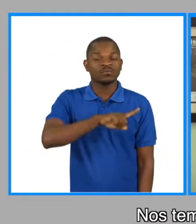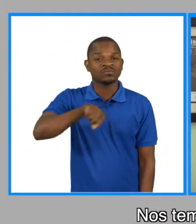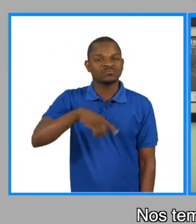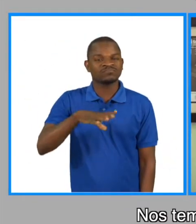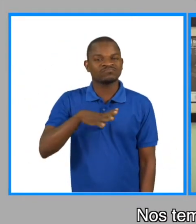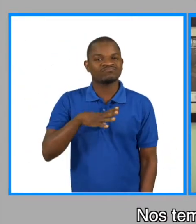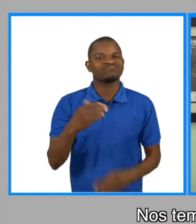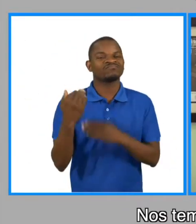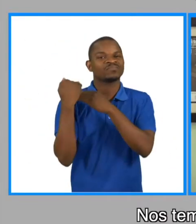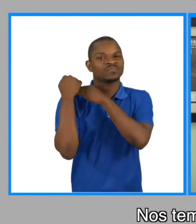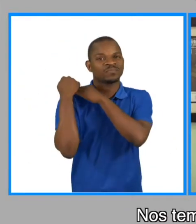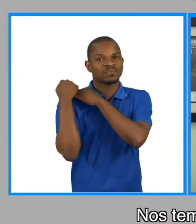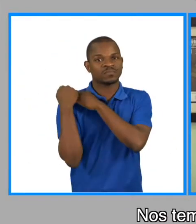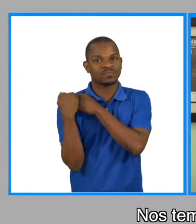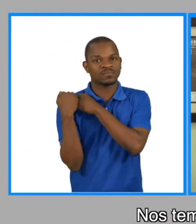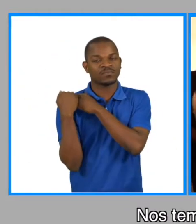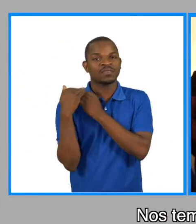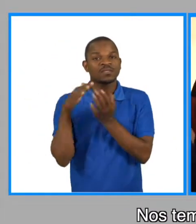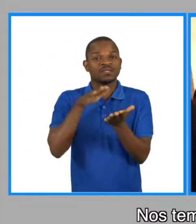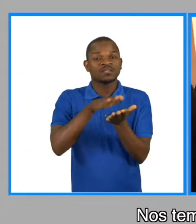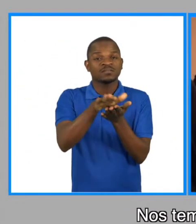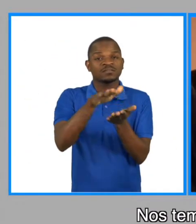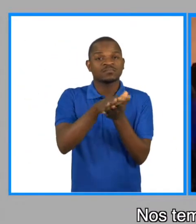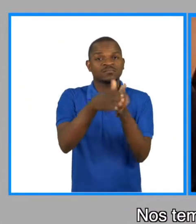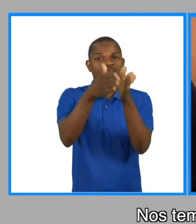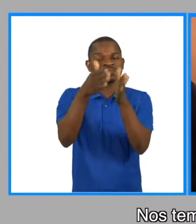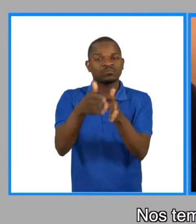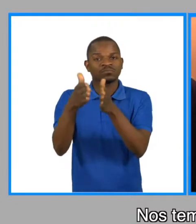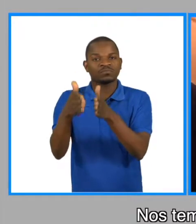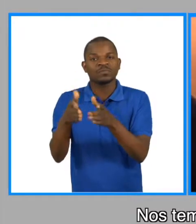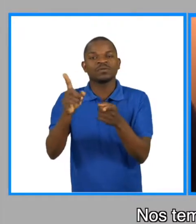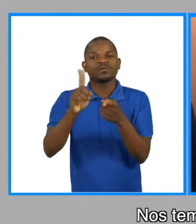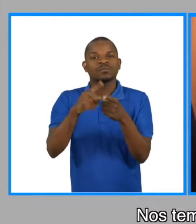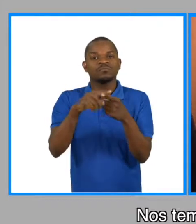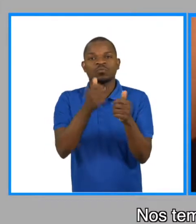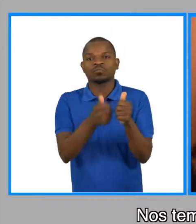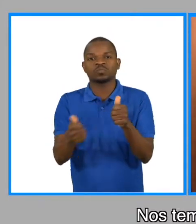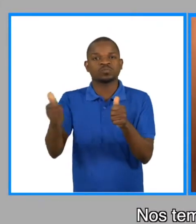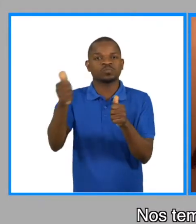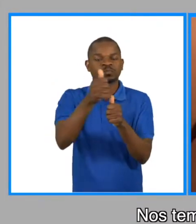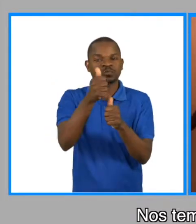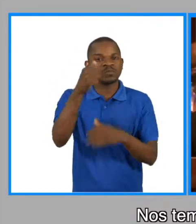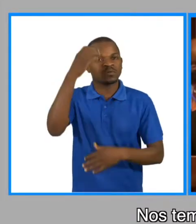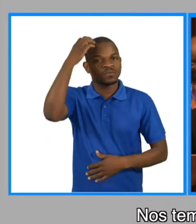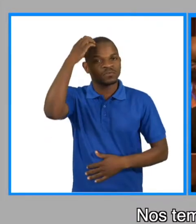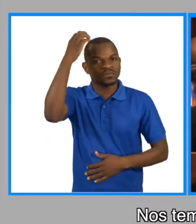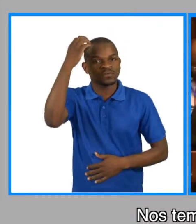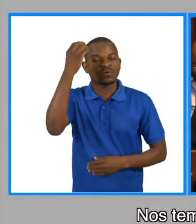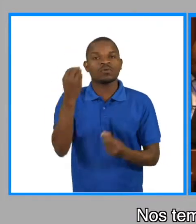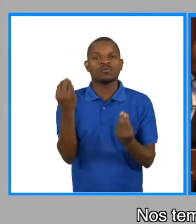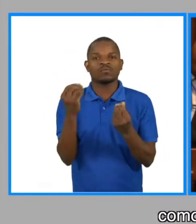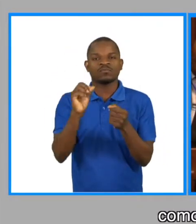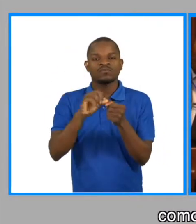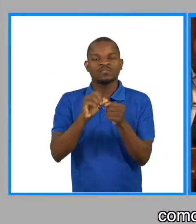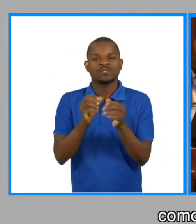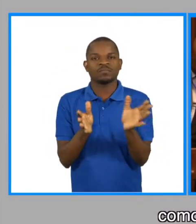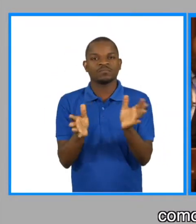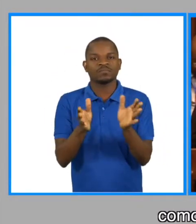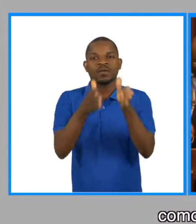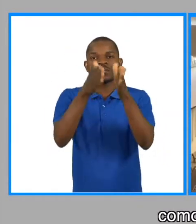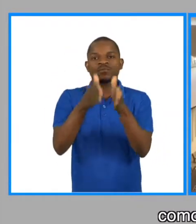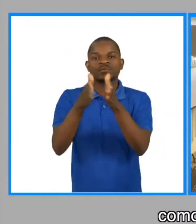Nós temos a tarefa de sensibilizar, portanto, as comunidades e os governantes, como